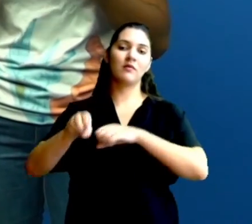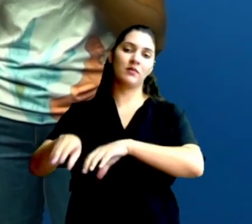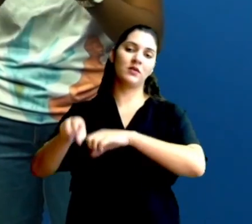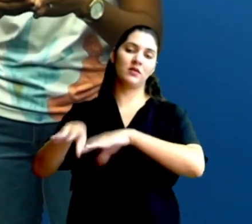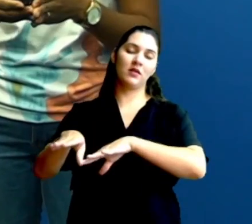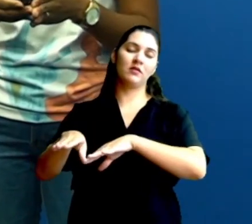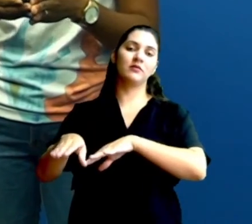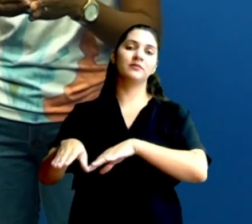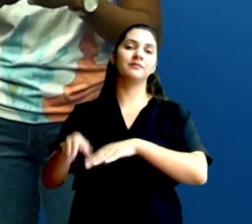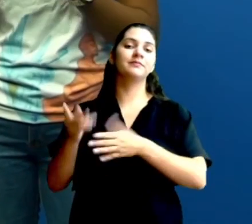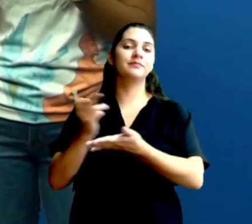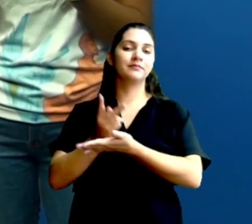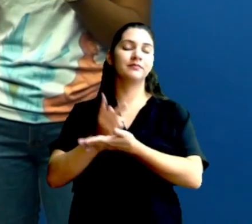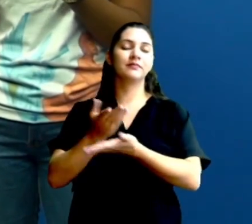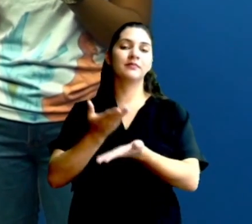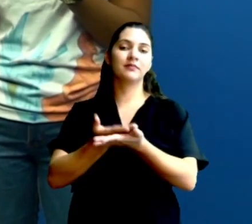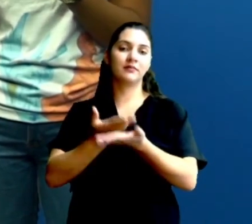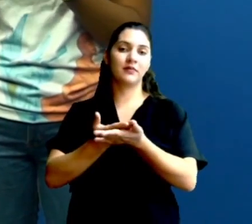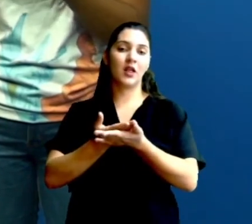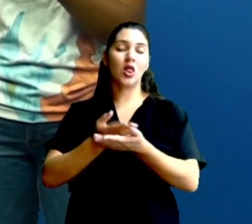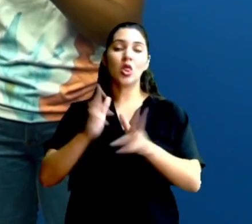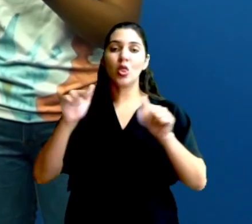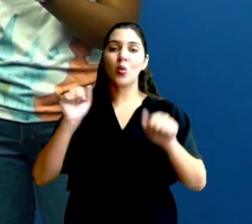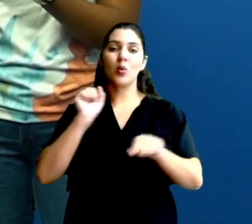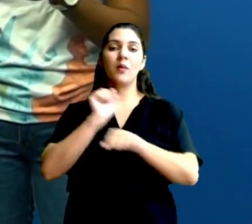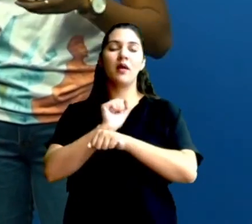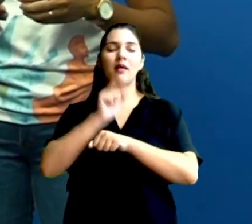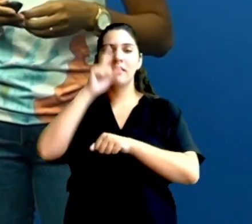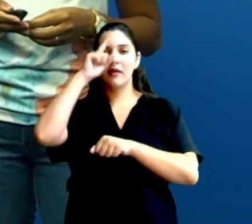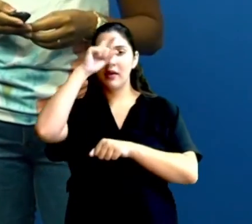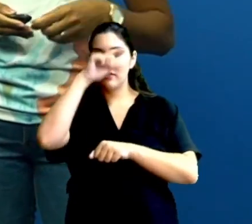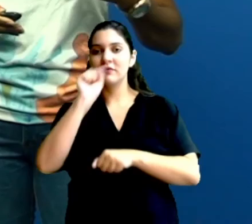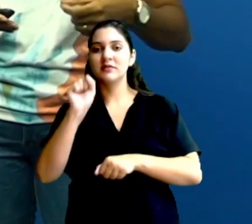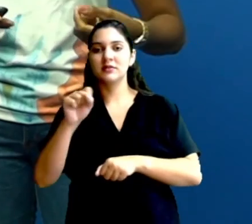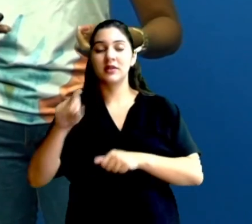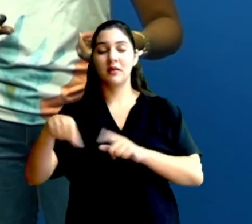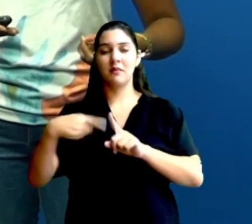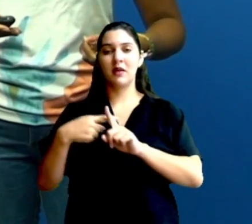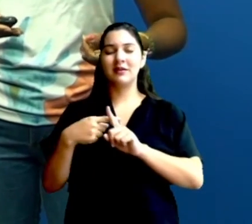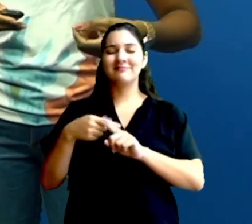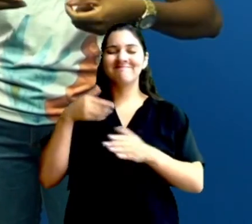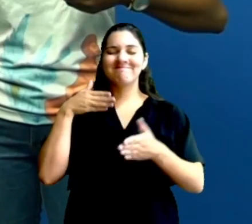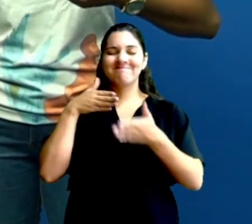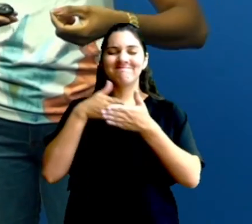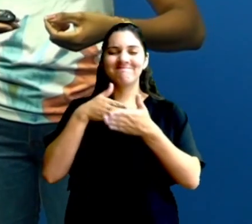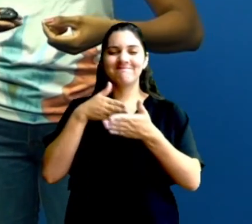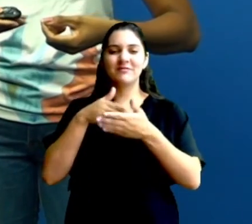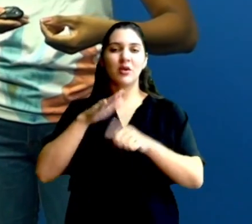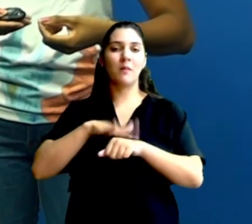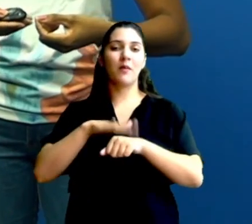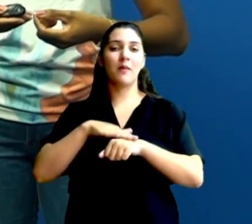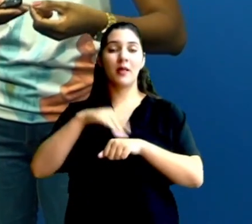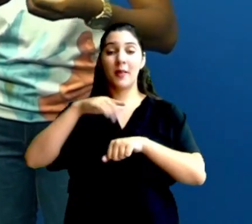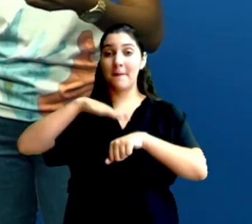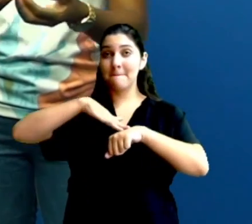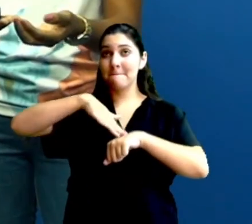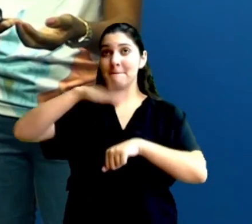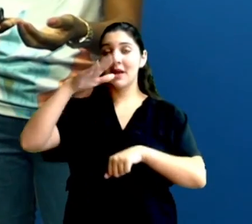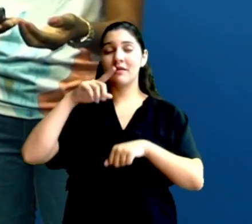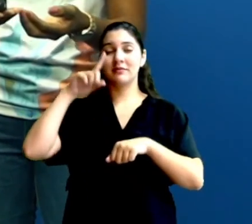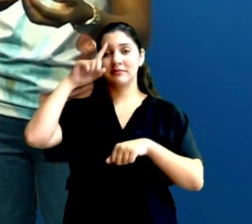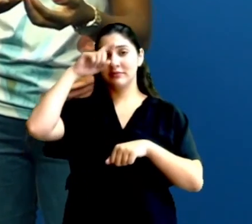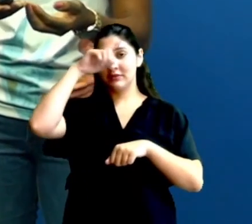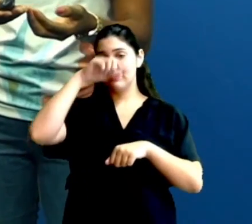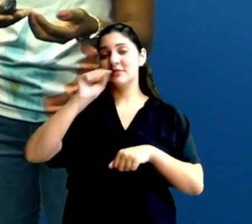Educação, é estudar. É você nunca parar. É difícil? É. A gente está enfrentando um momento mais difícil?